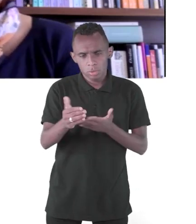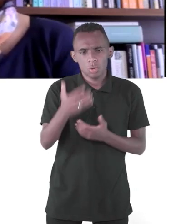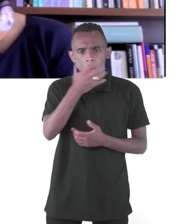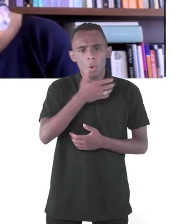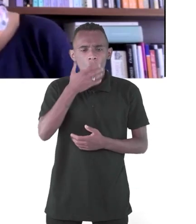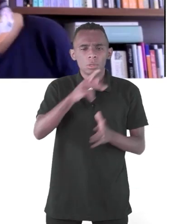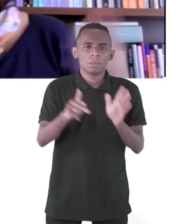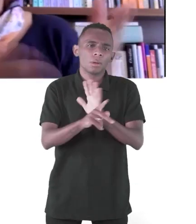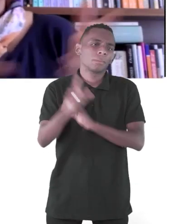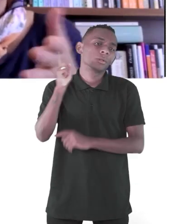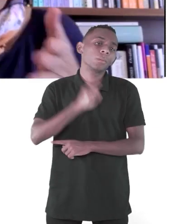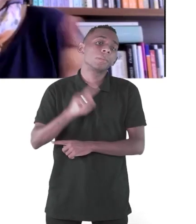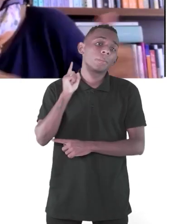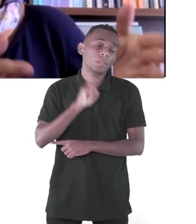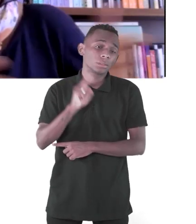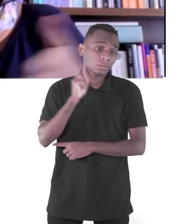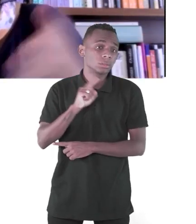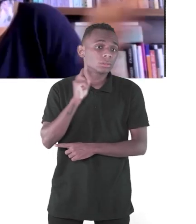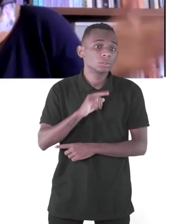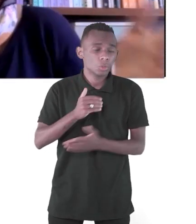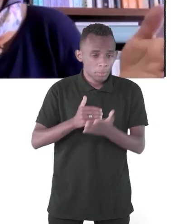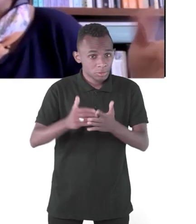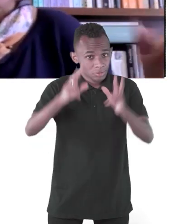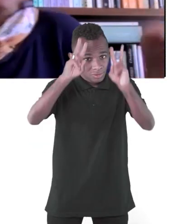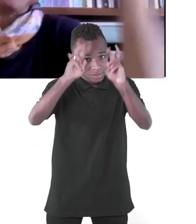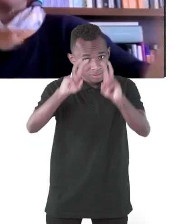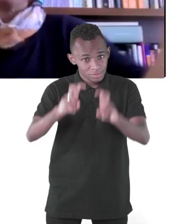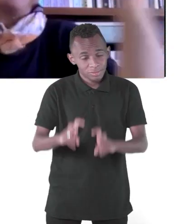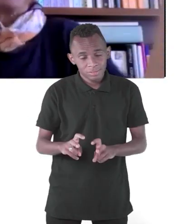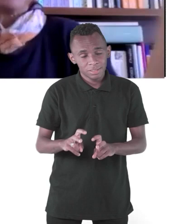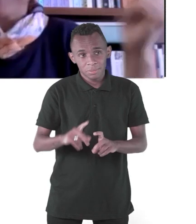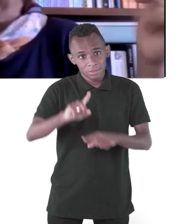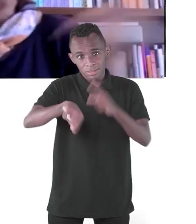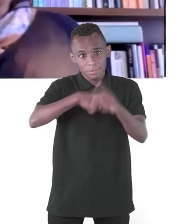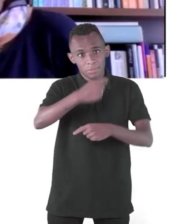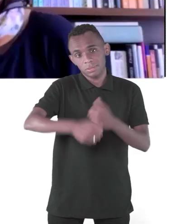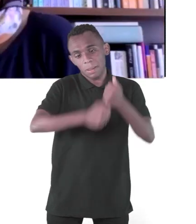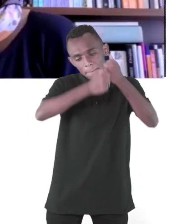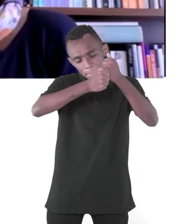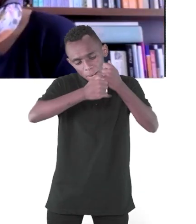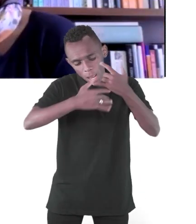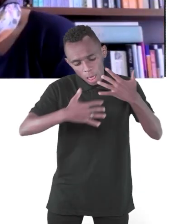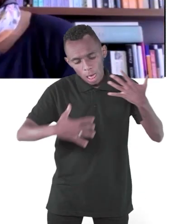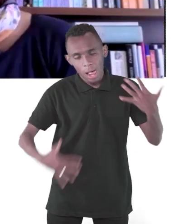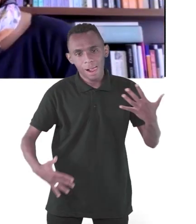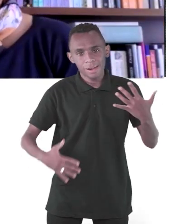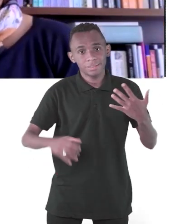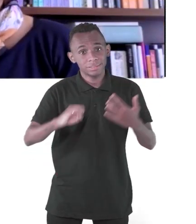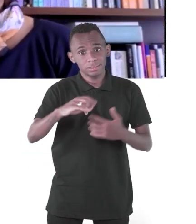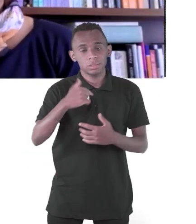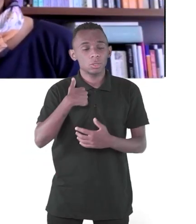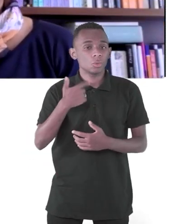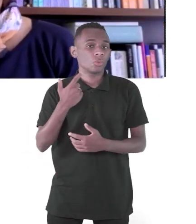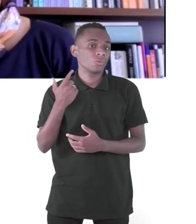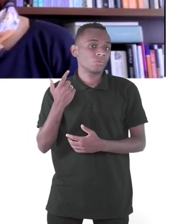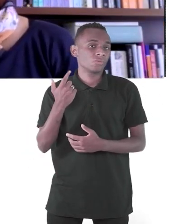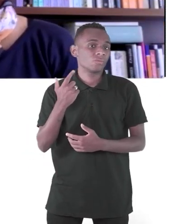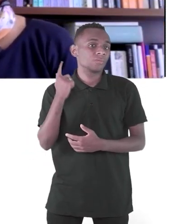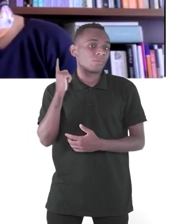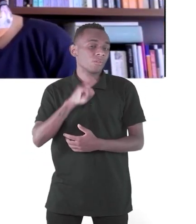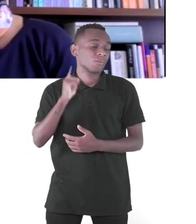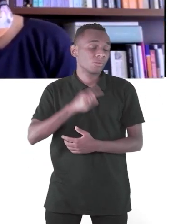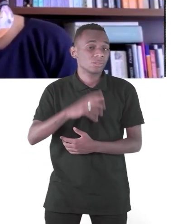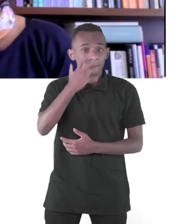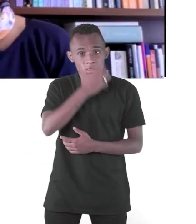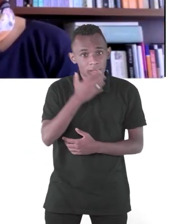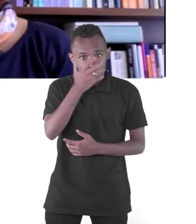música mineira, né? Aliás, você começou tentando nesse assunto, a gente foi para sei lá onde. Se eu falar da música mineira sem falar do Celso Adolfo, ele